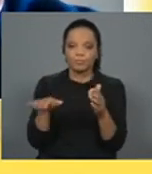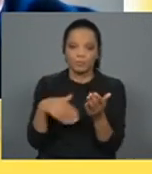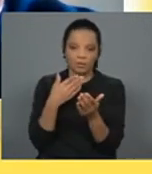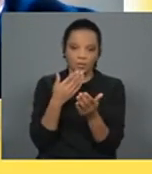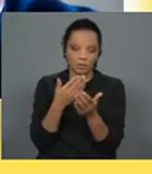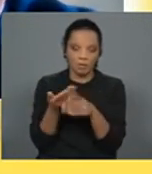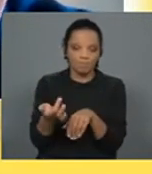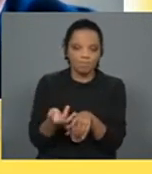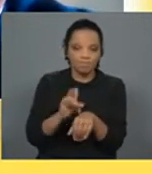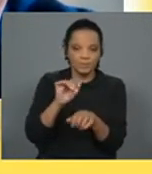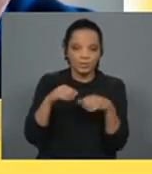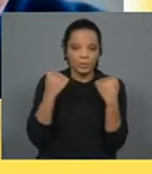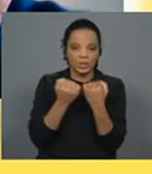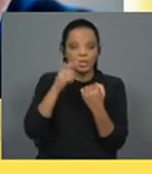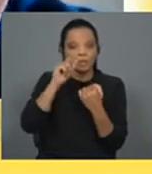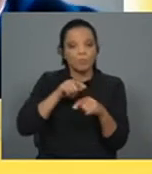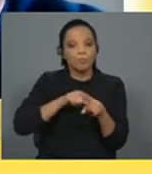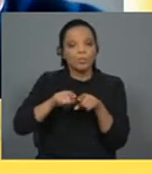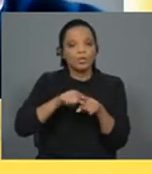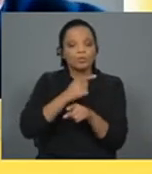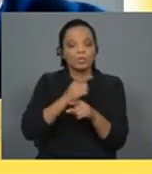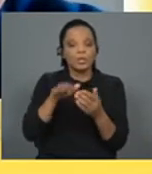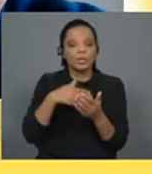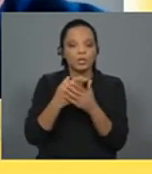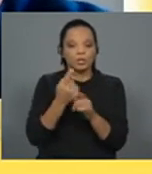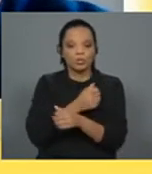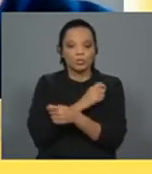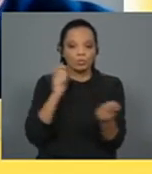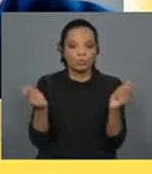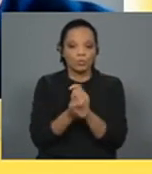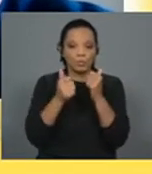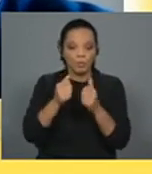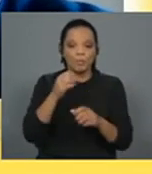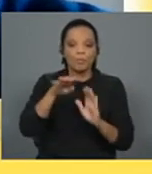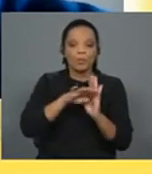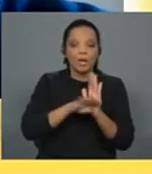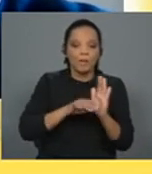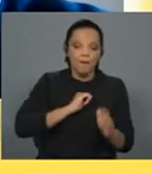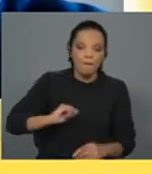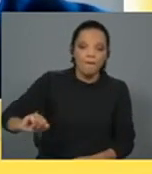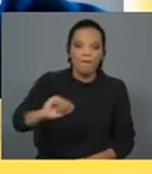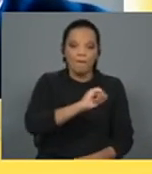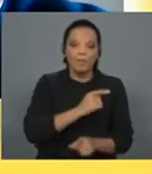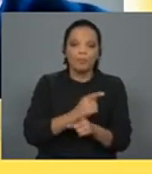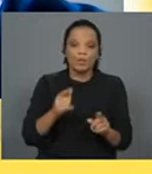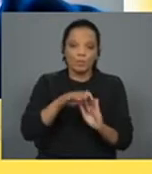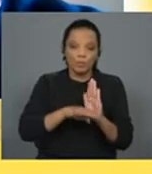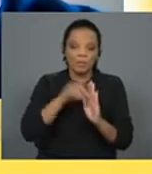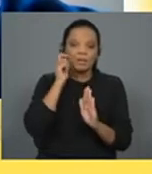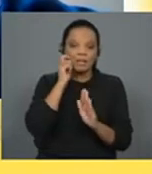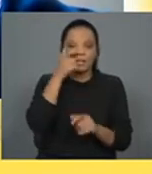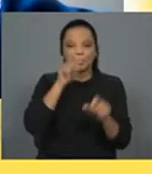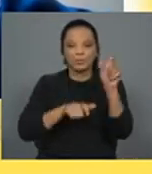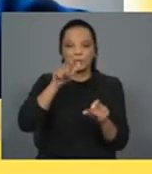para a sensibilização da sociedade e dos políticos para que as coisas mudem para melhor. Nosso programa, porque o programa é isso mesmo, da sociedade civil, também é